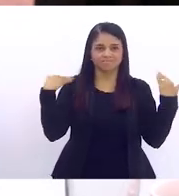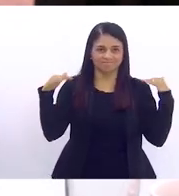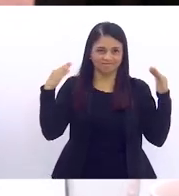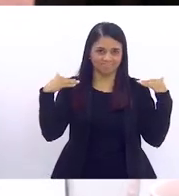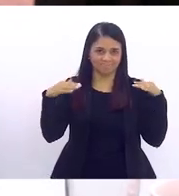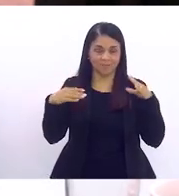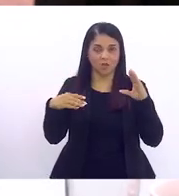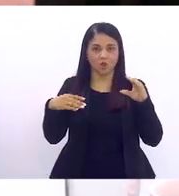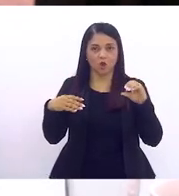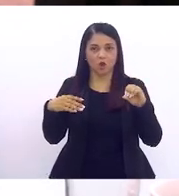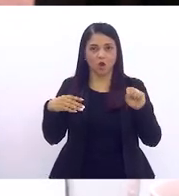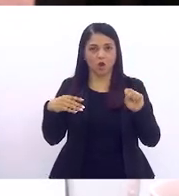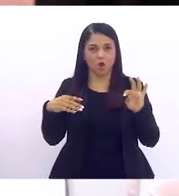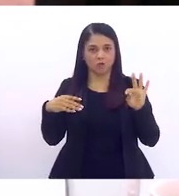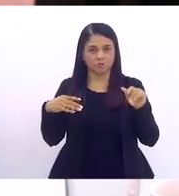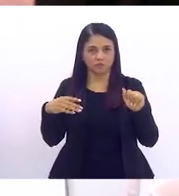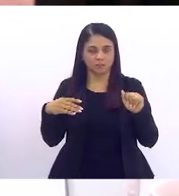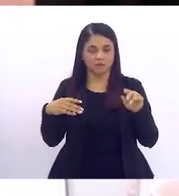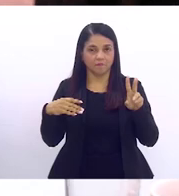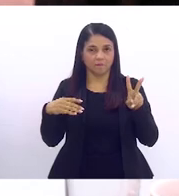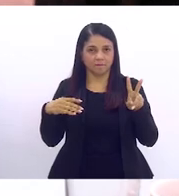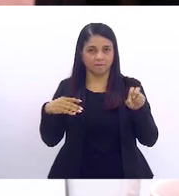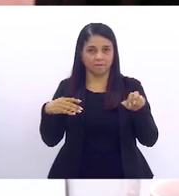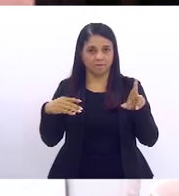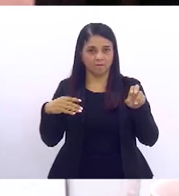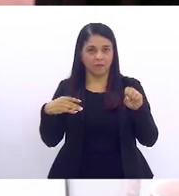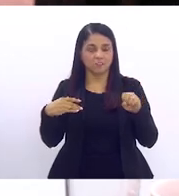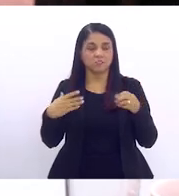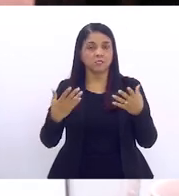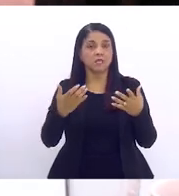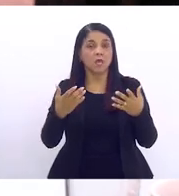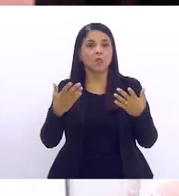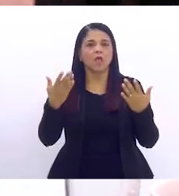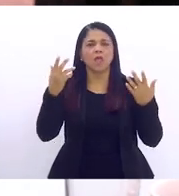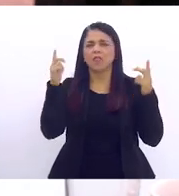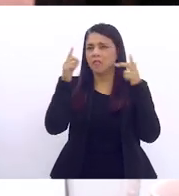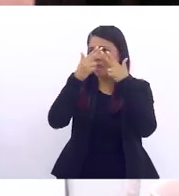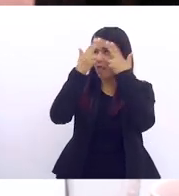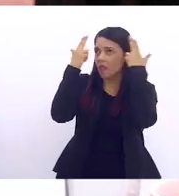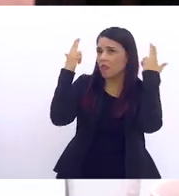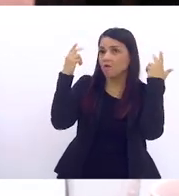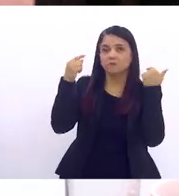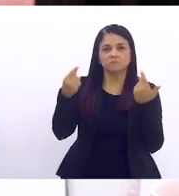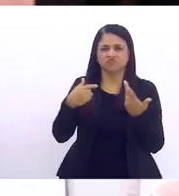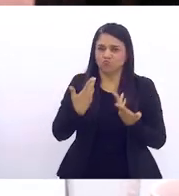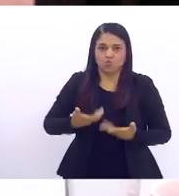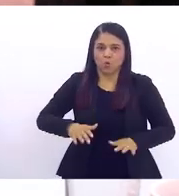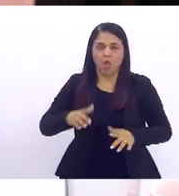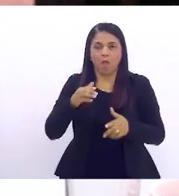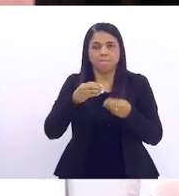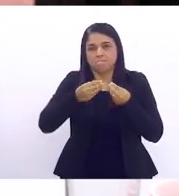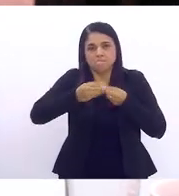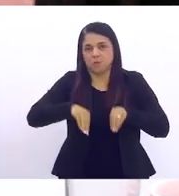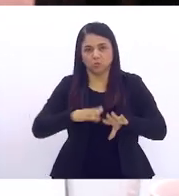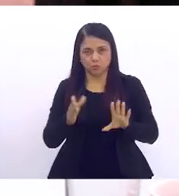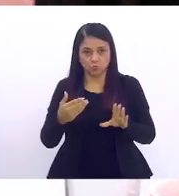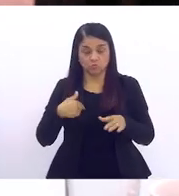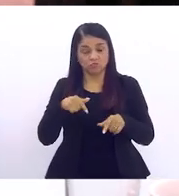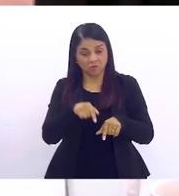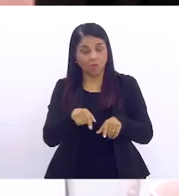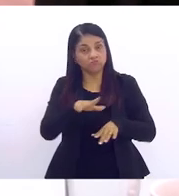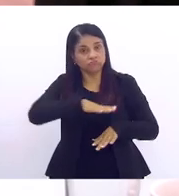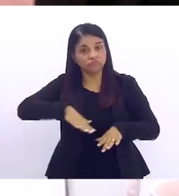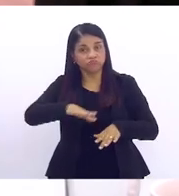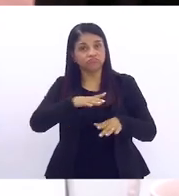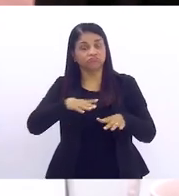que tá tendo né e isso dá um prejuízo imenso paraos Comerciantes pro